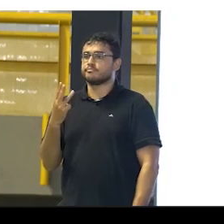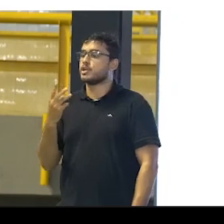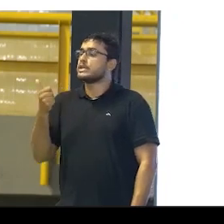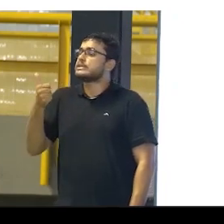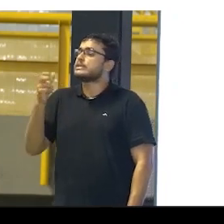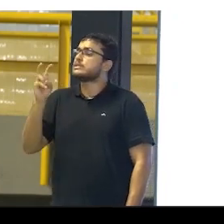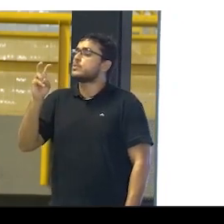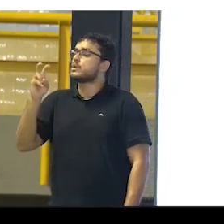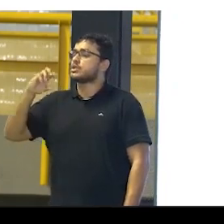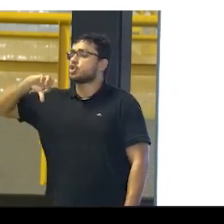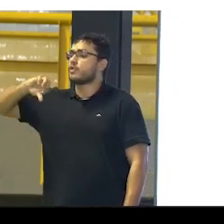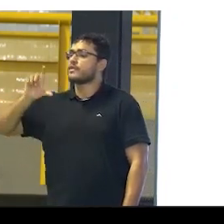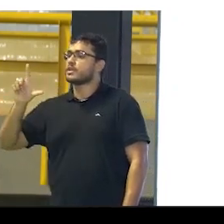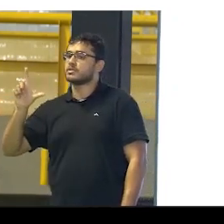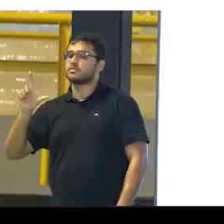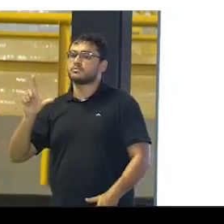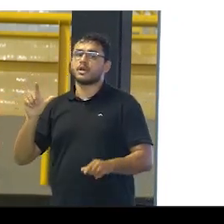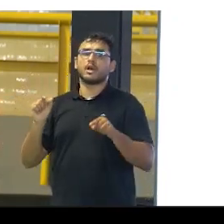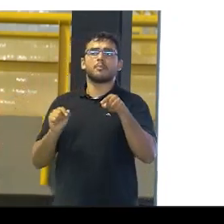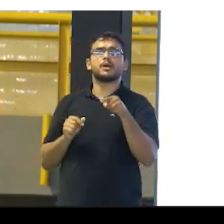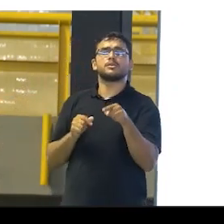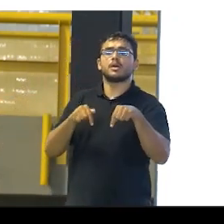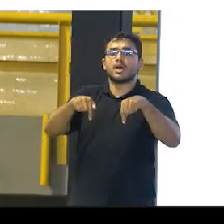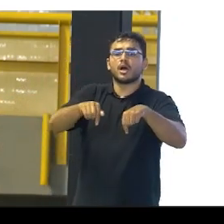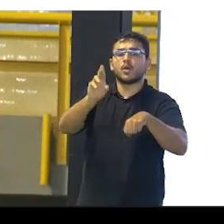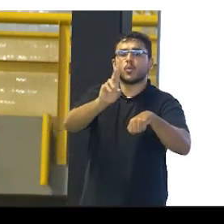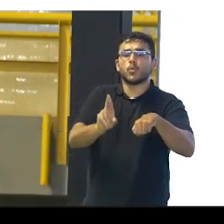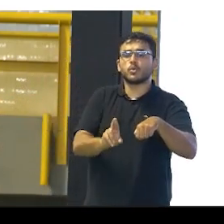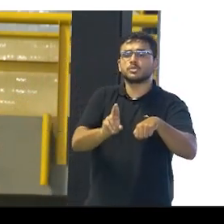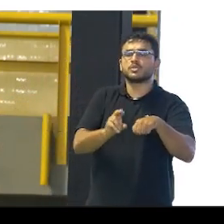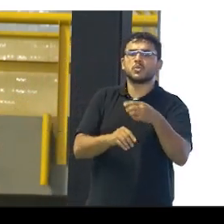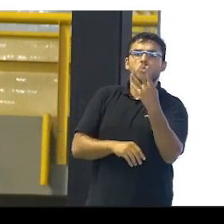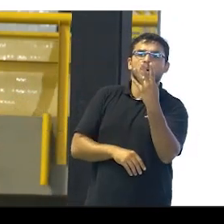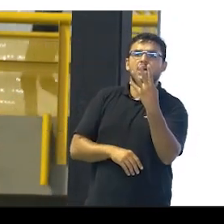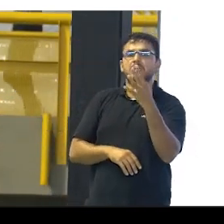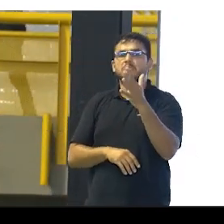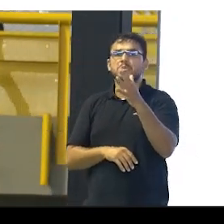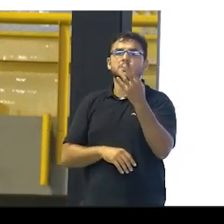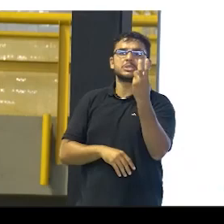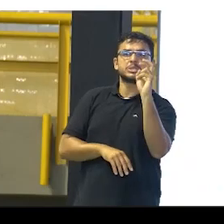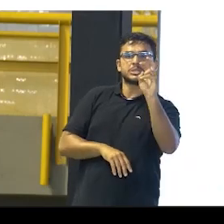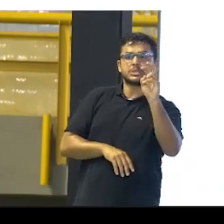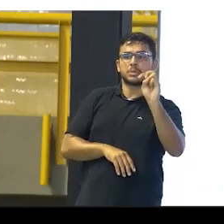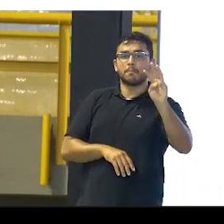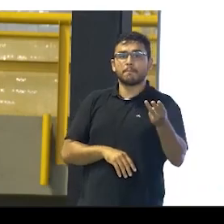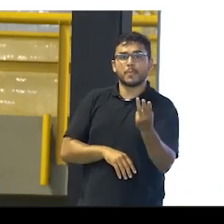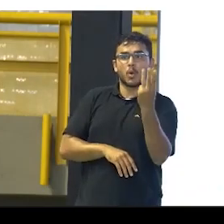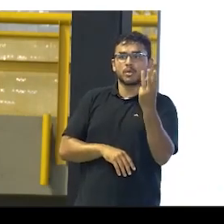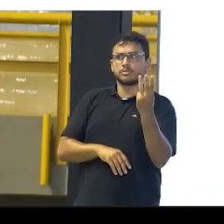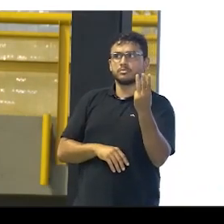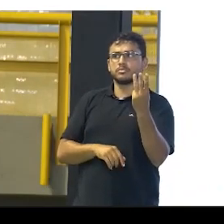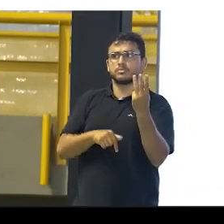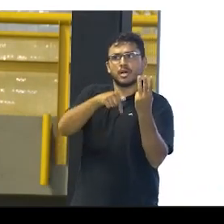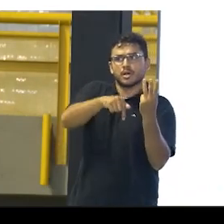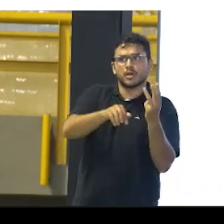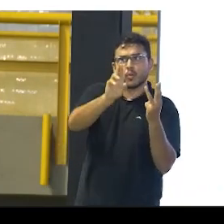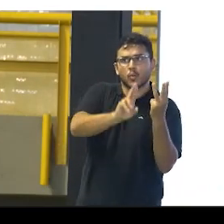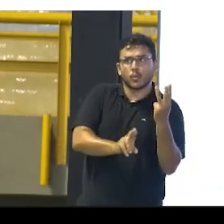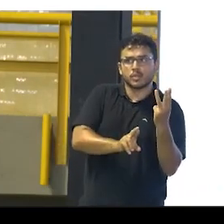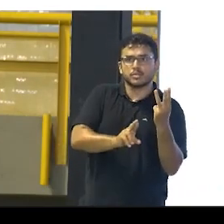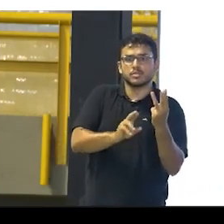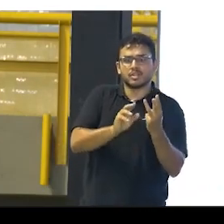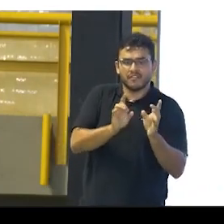consumo em torno de 4, 5 milhões. Por isso que disparadamente a maior parte do petróleo que eles produzem vai para